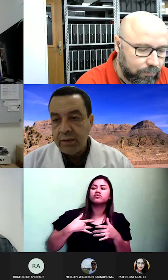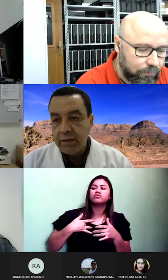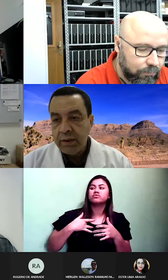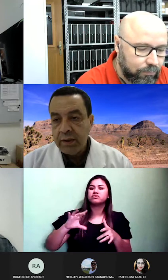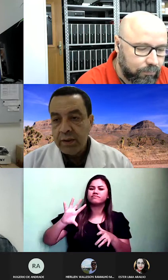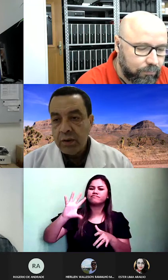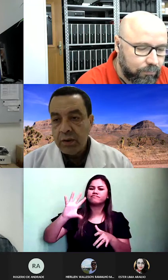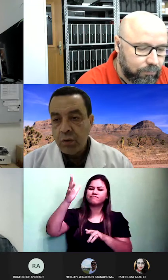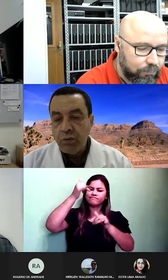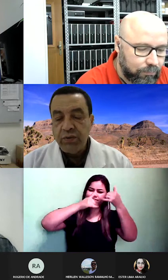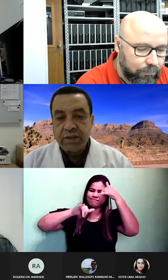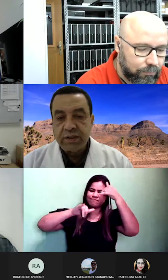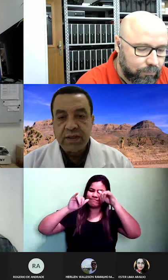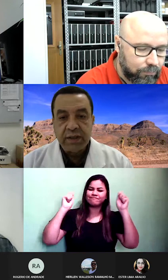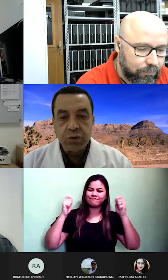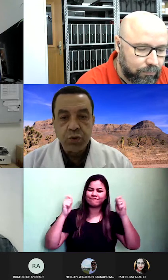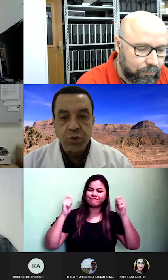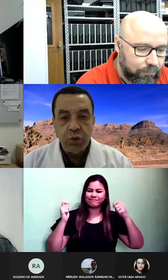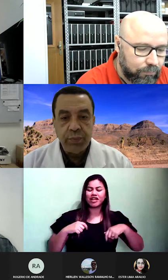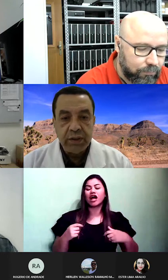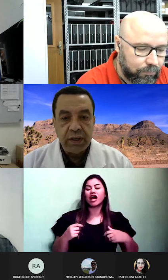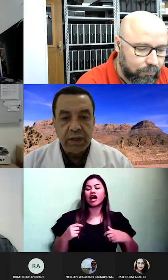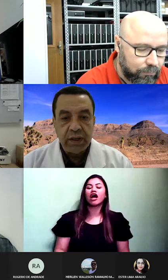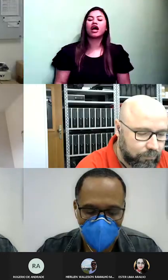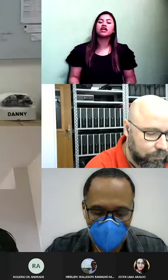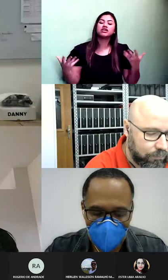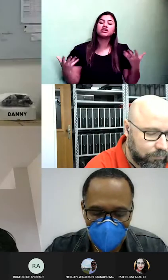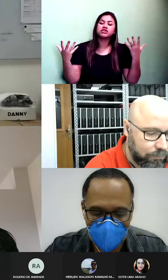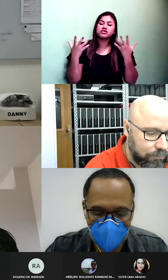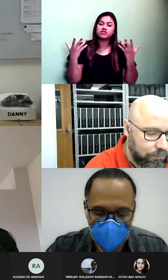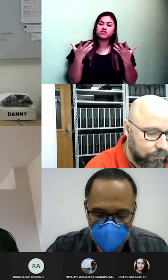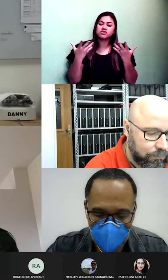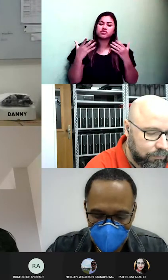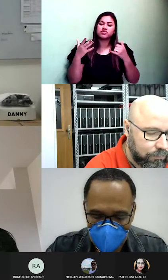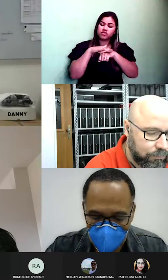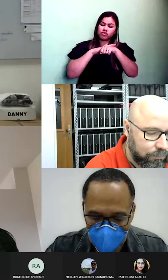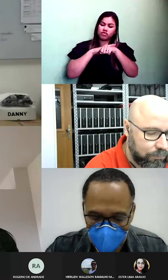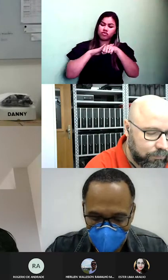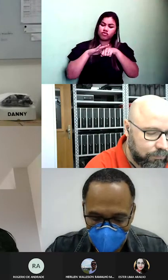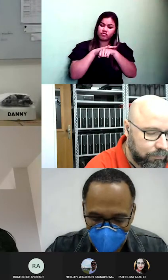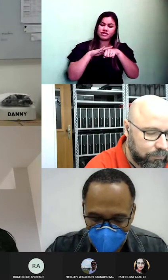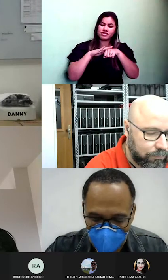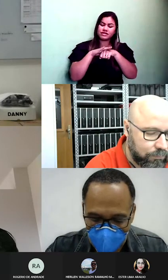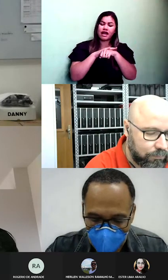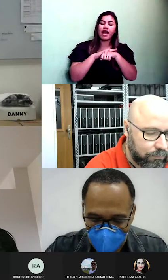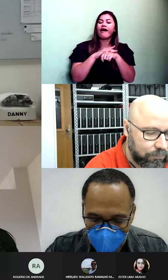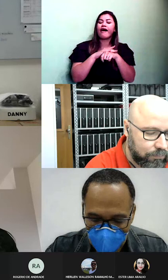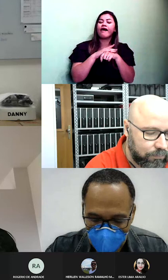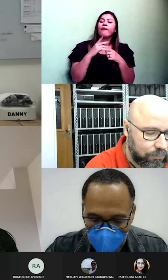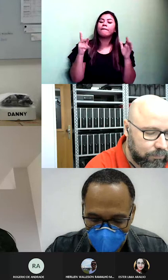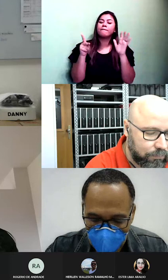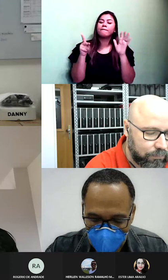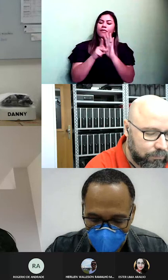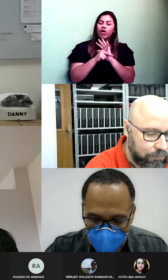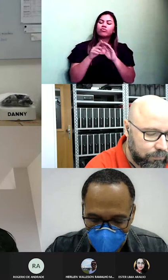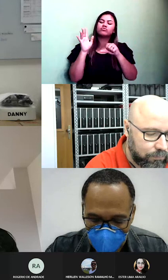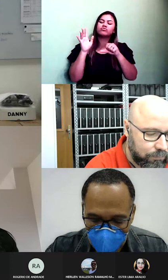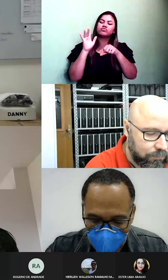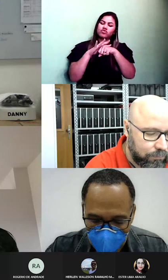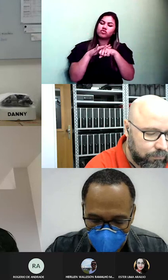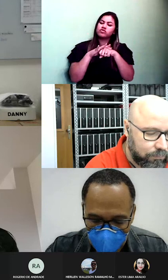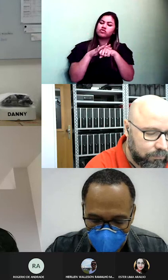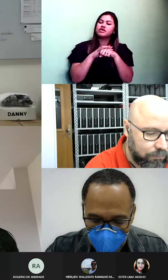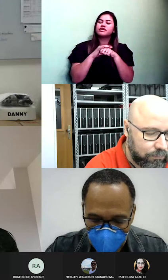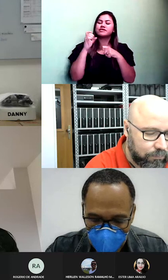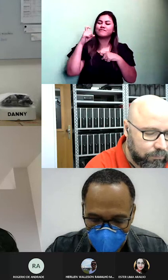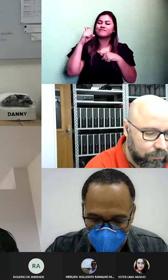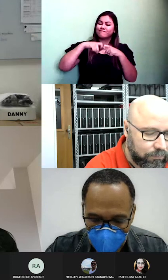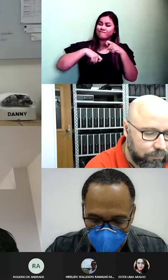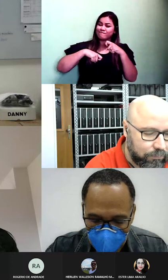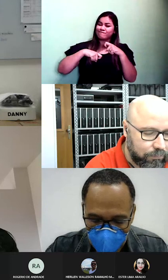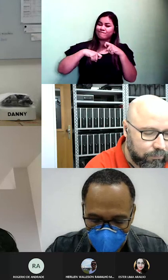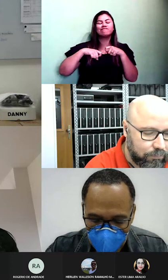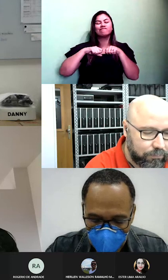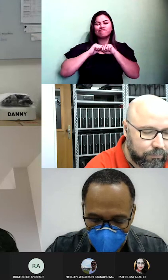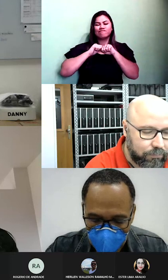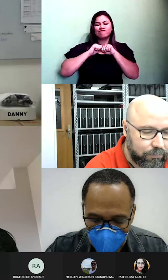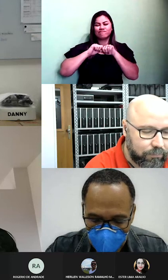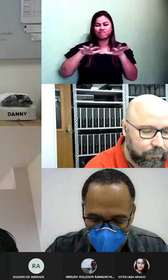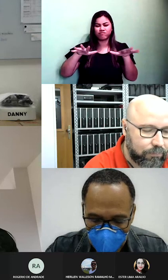prazer de conversar sobre as doenças sexualmente transmissíveis,